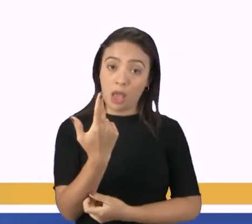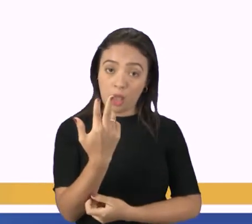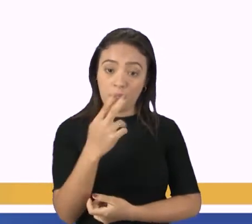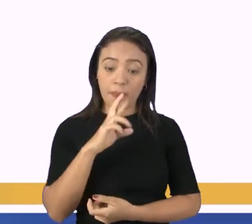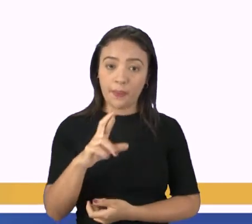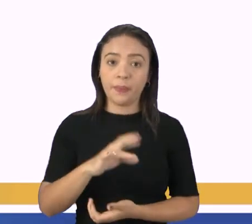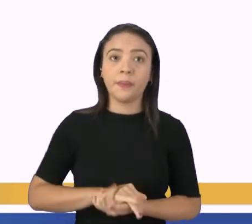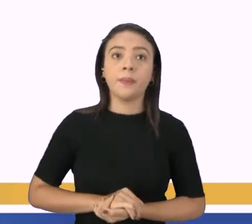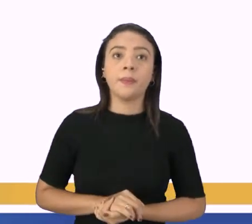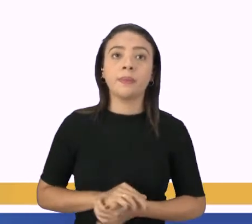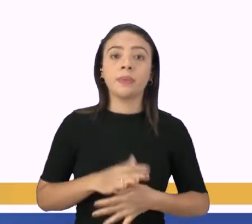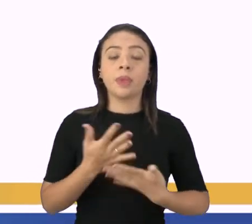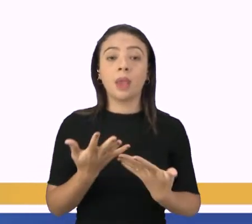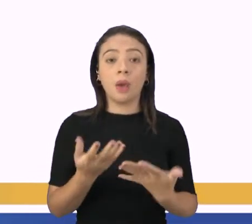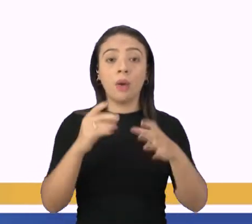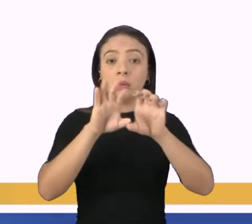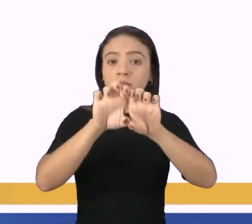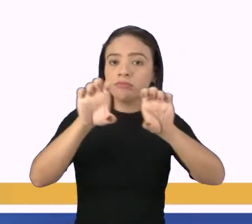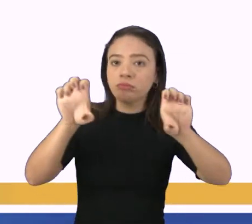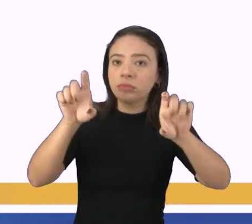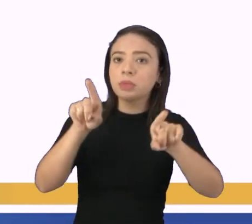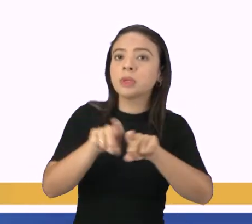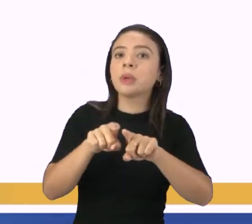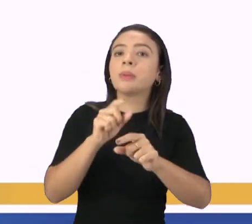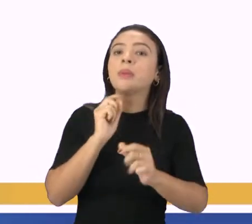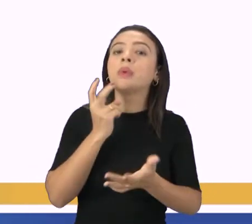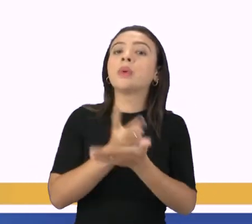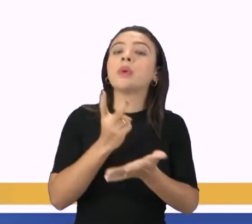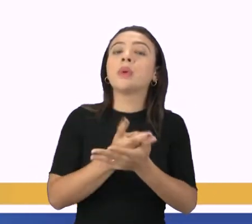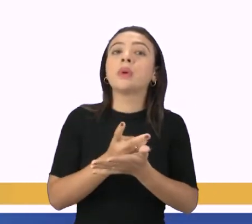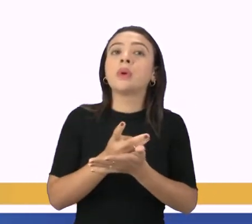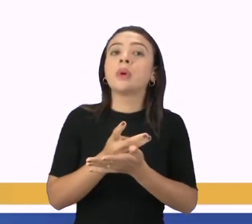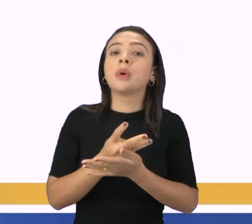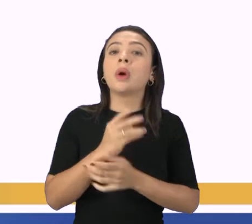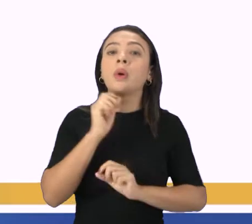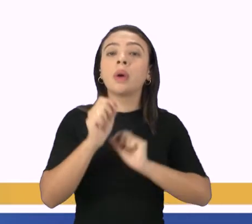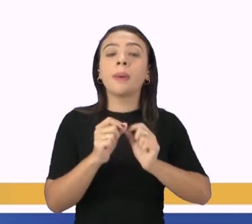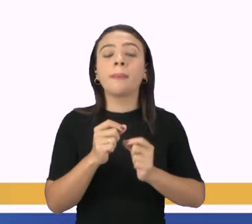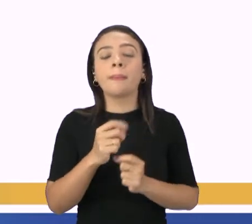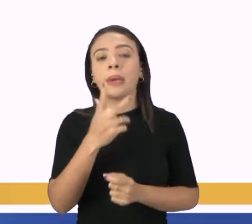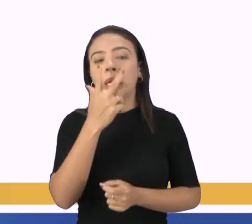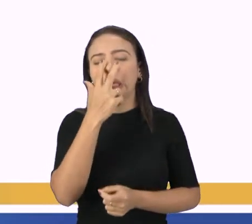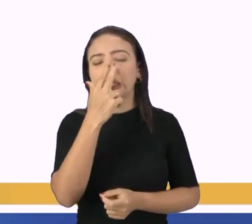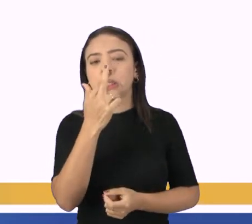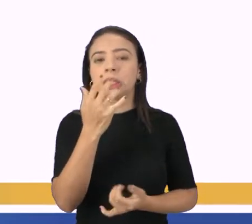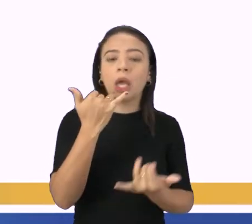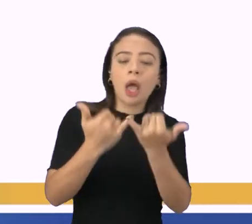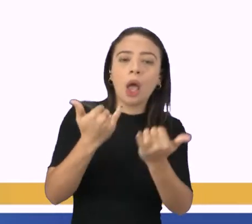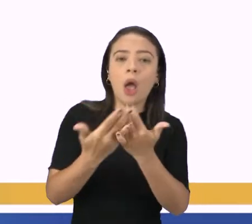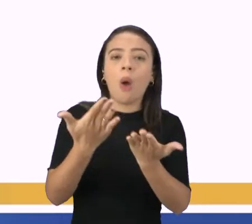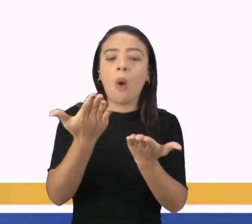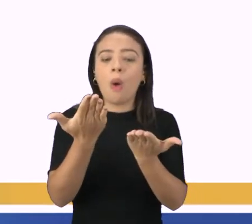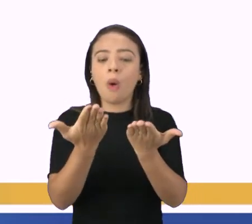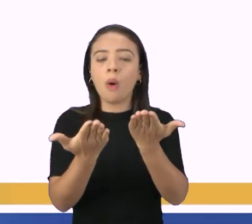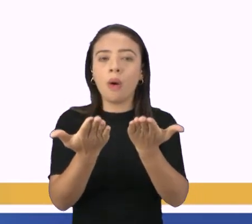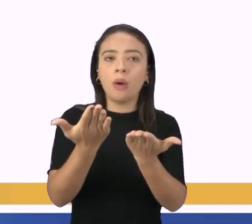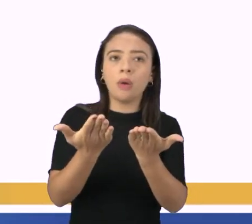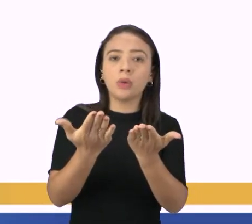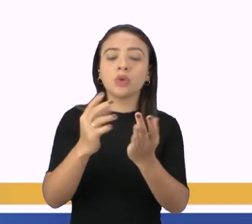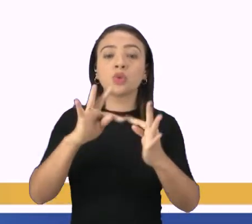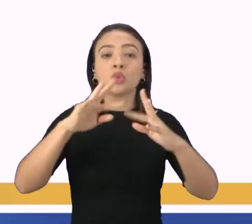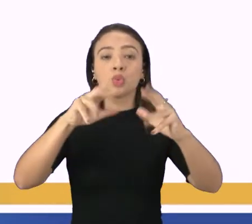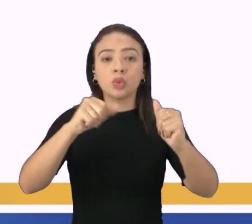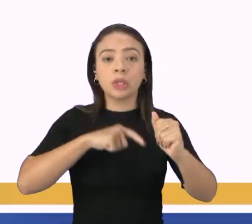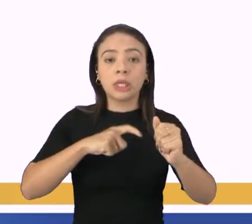igualdade. Essa equação, a gente sempre costuma falar que a equação ela funciona como uma balança, Então, o que está no